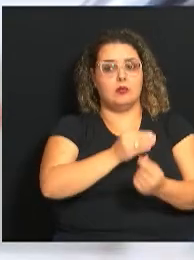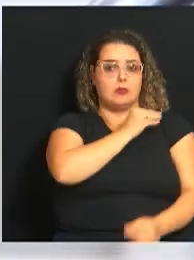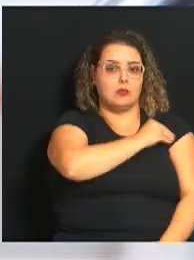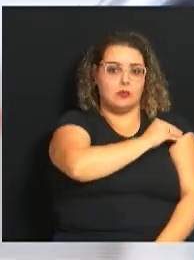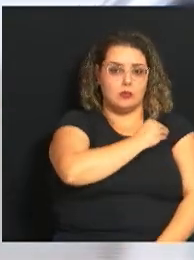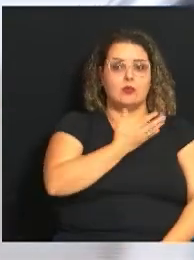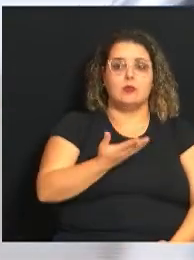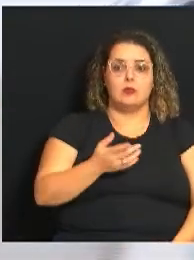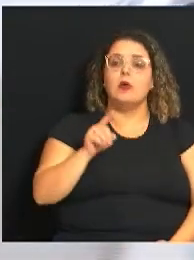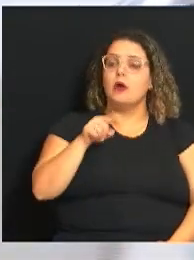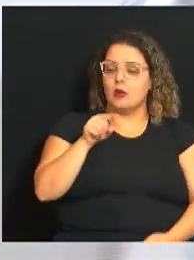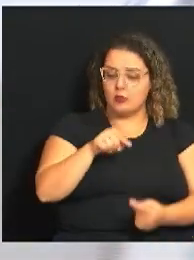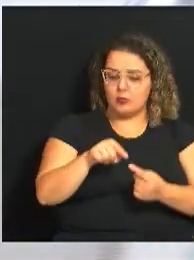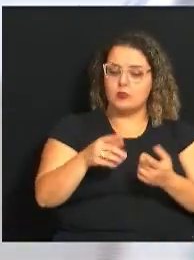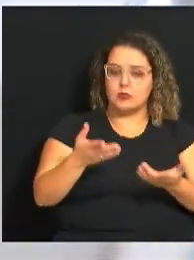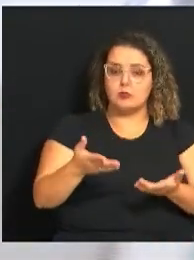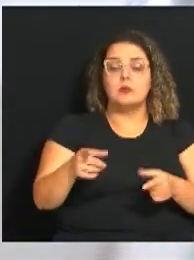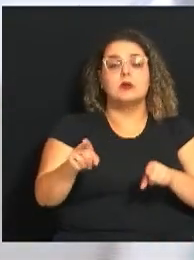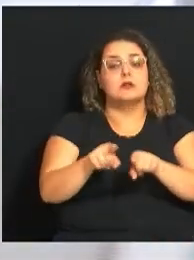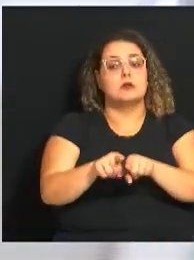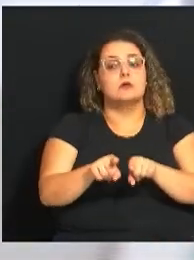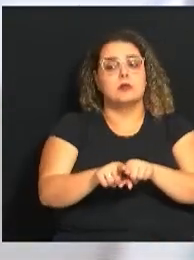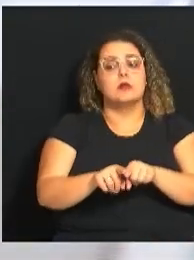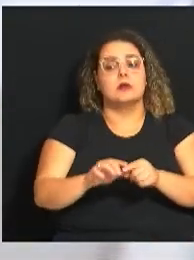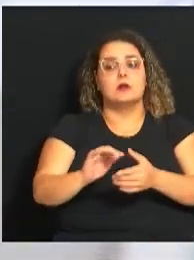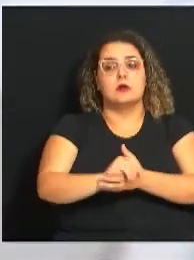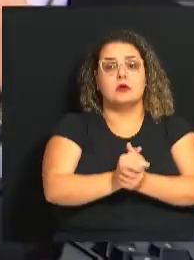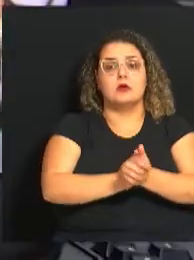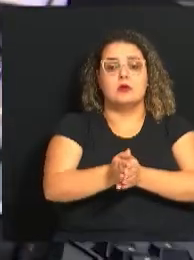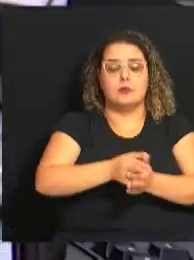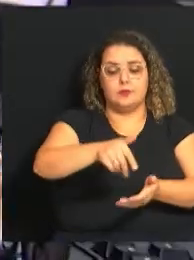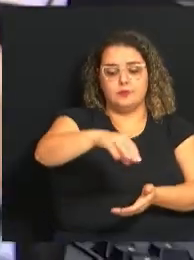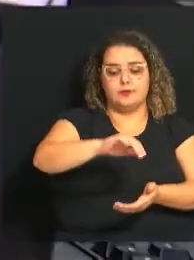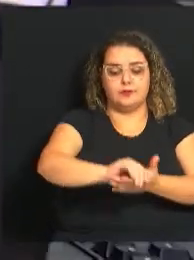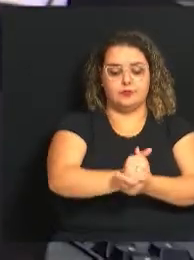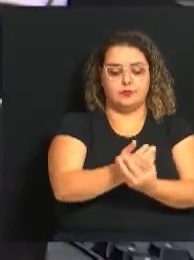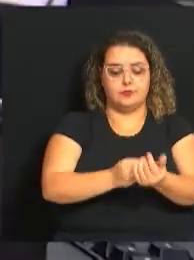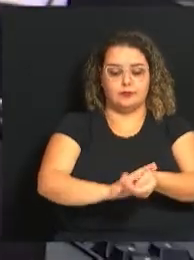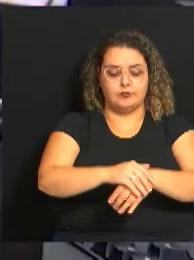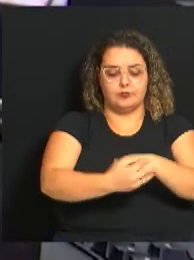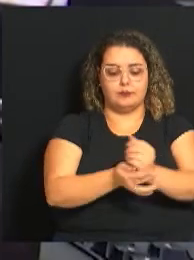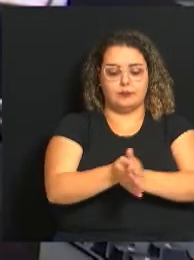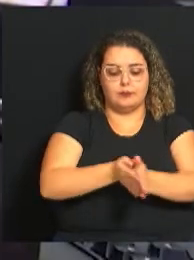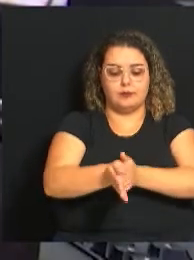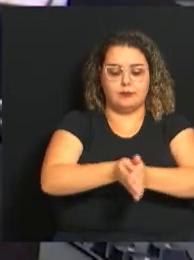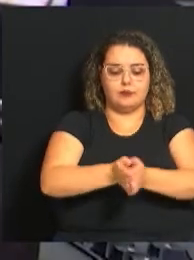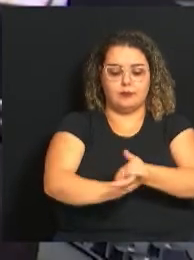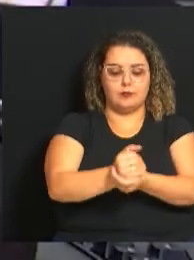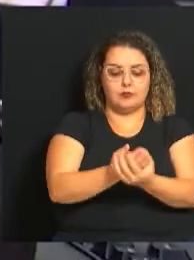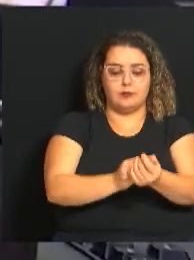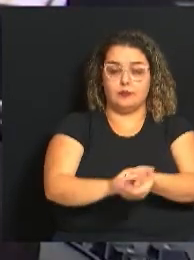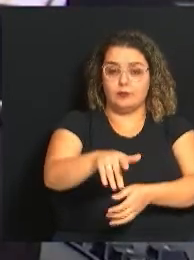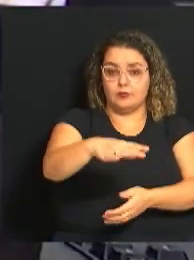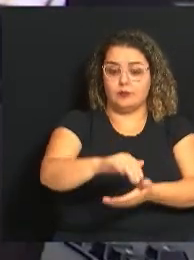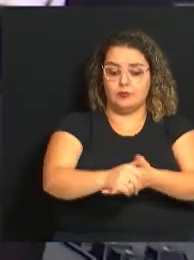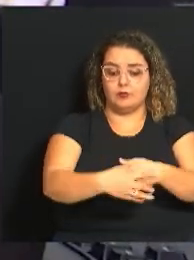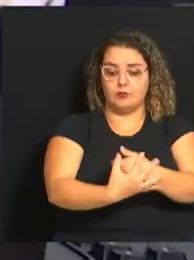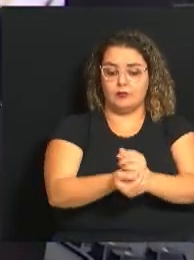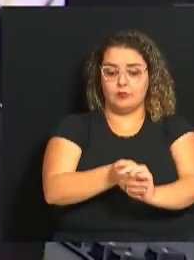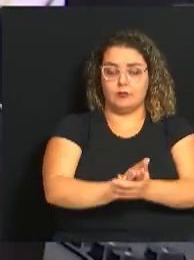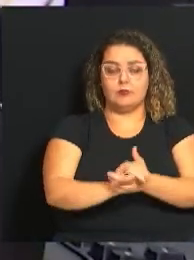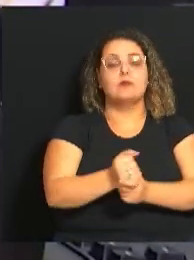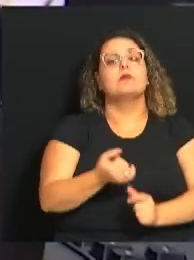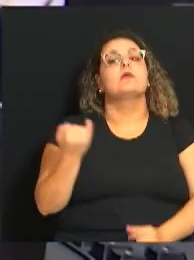álcool gel, mas também a lavagem das mãos. Isso é algo muito importante para